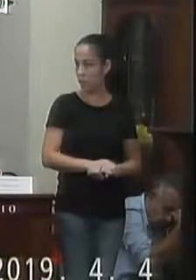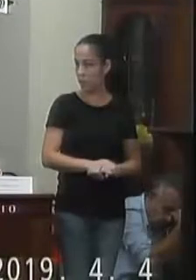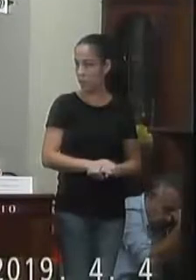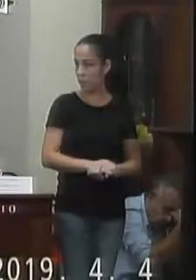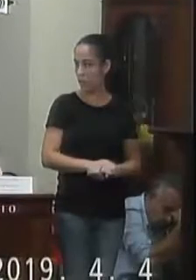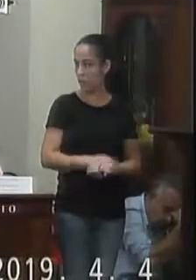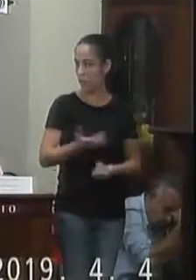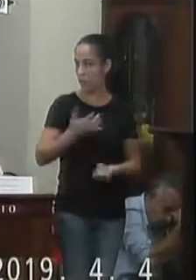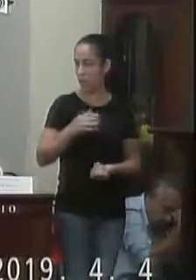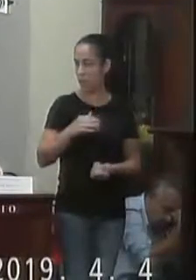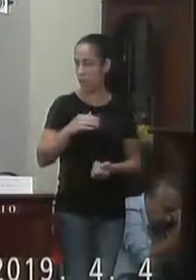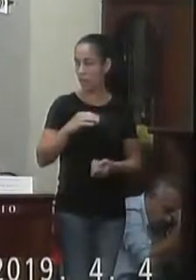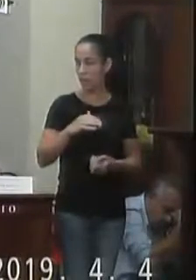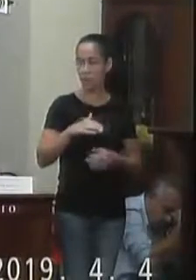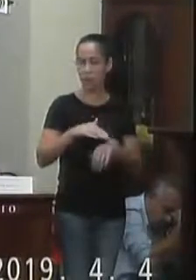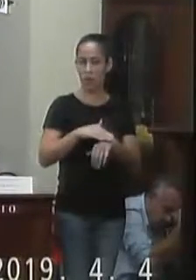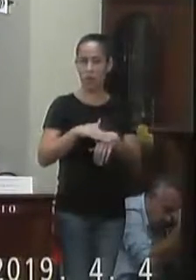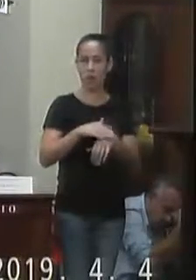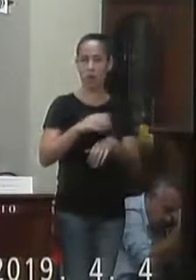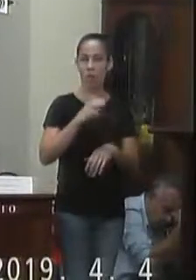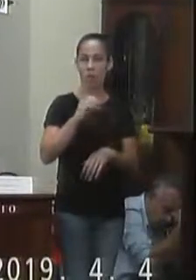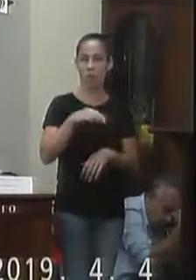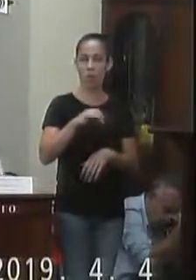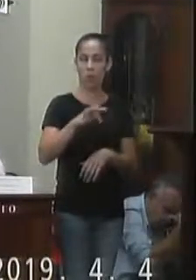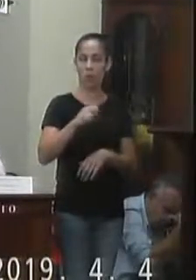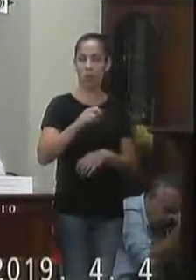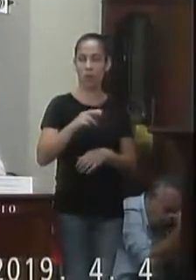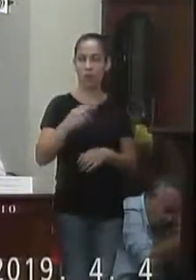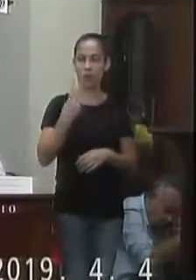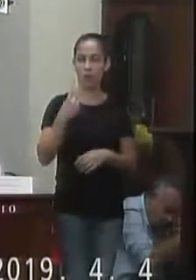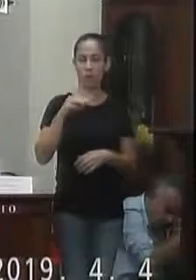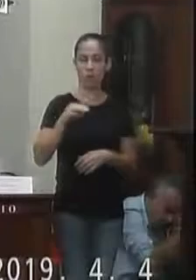Quero comentar durante os 2 minutos, regimentalmente, que eu tenho direito, presidente.